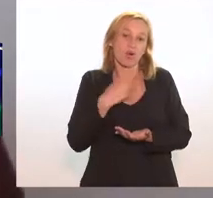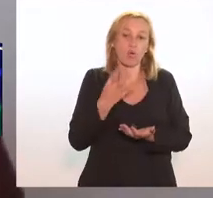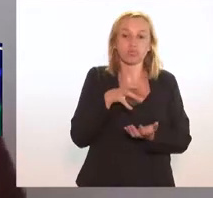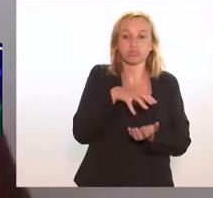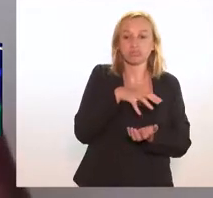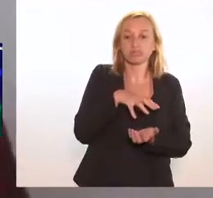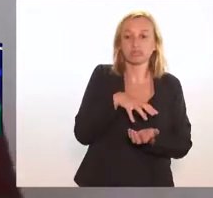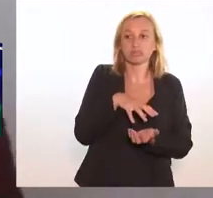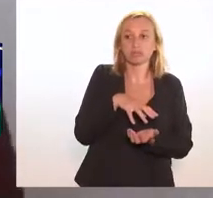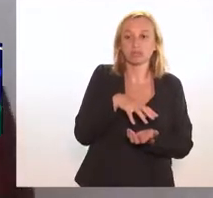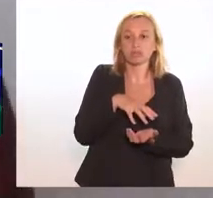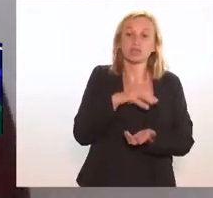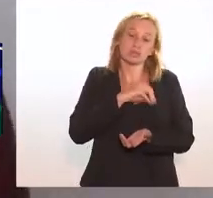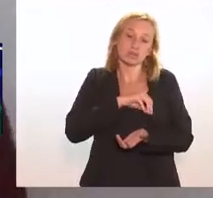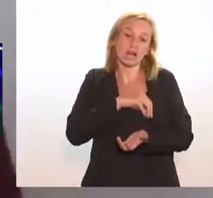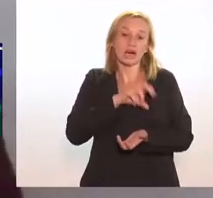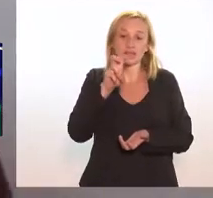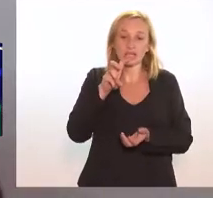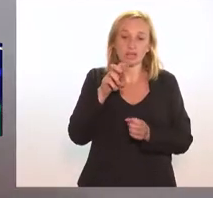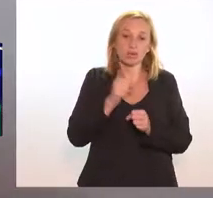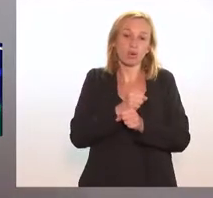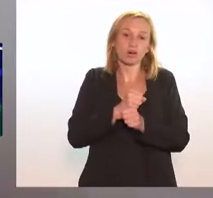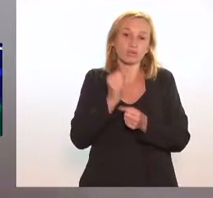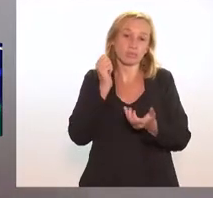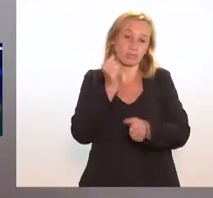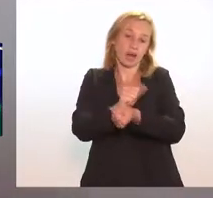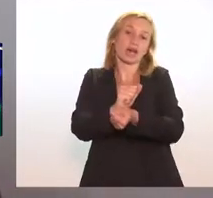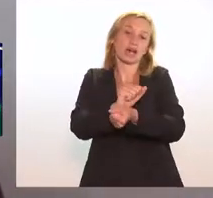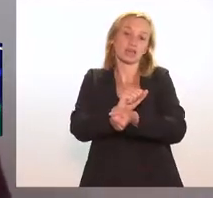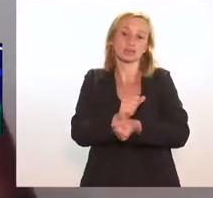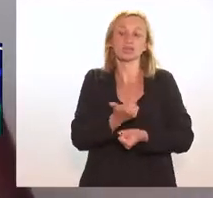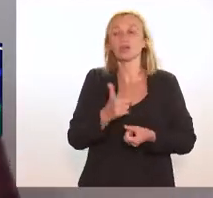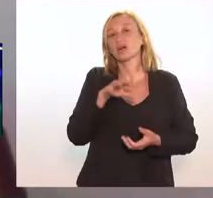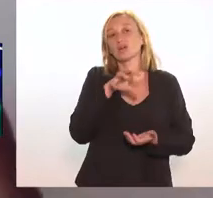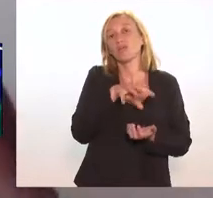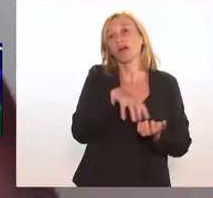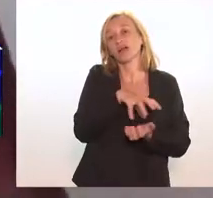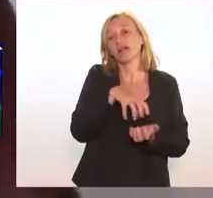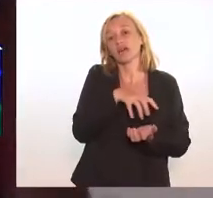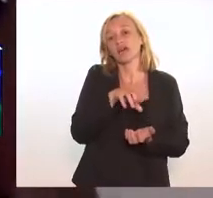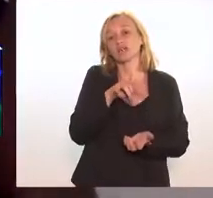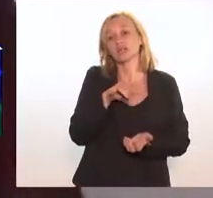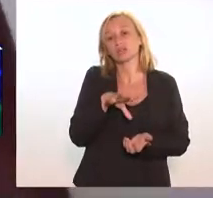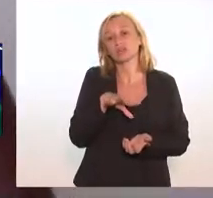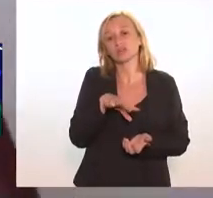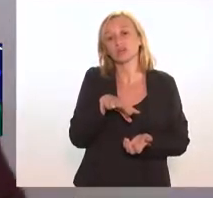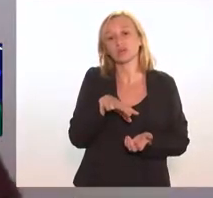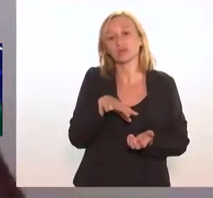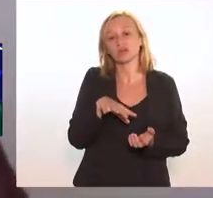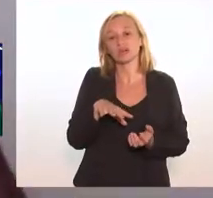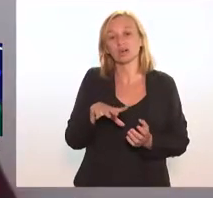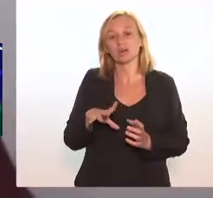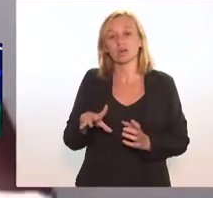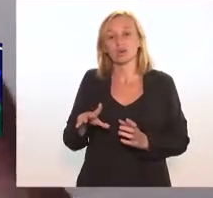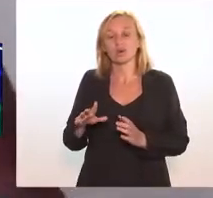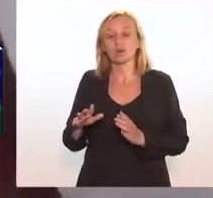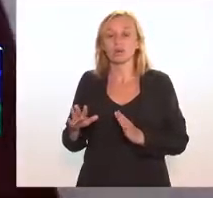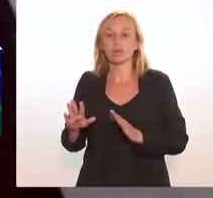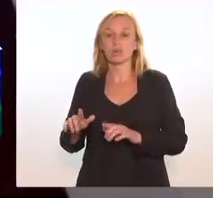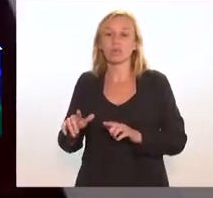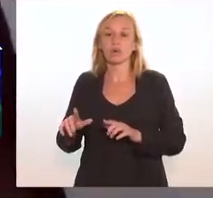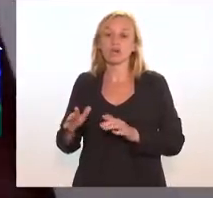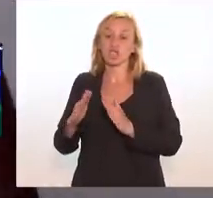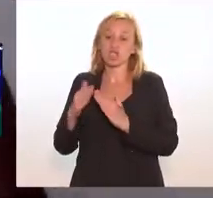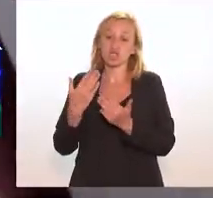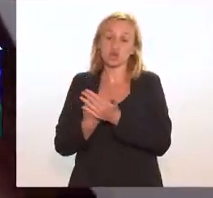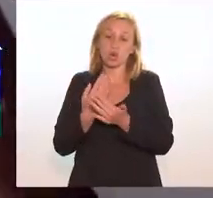salário, obviamente, está aí há 5 anos defasado, não era uma greve apenas sobre as condições das escolas, que estão